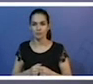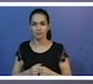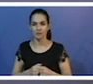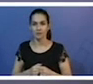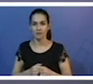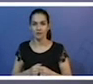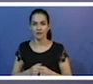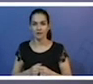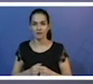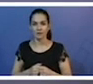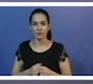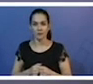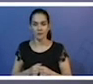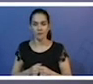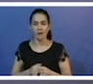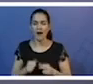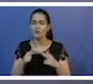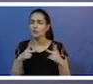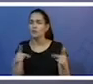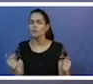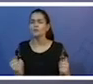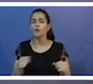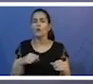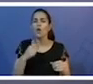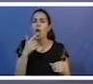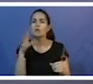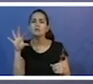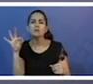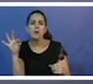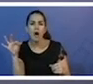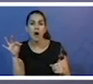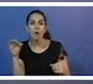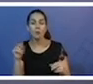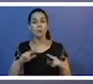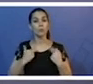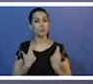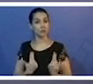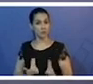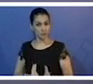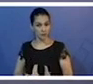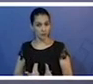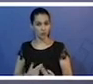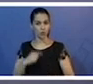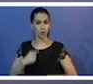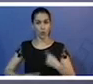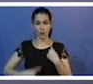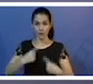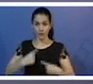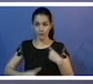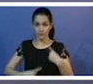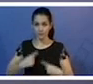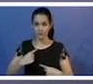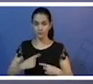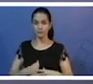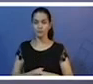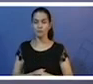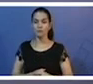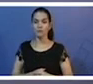As funções nobres, né, que o sódio tem no nosso organismo. Então, dessas